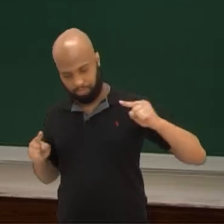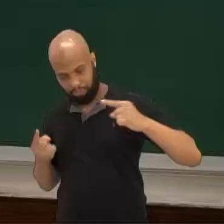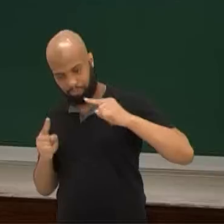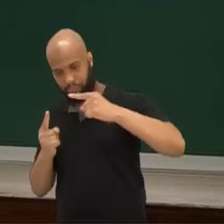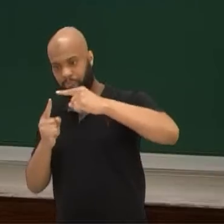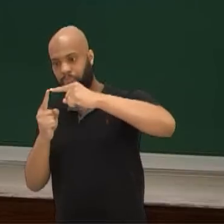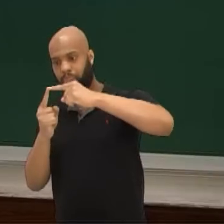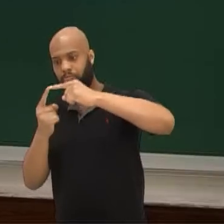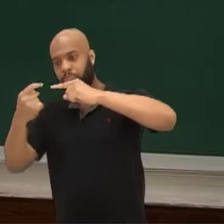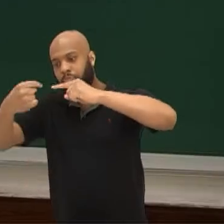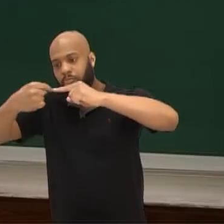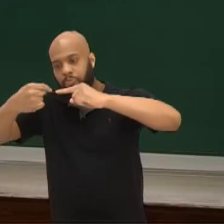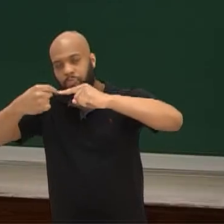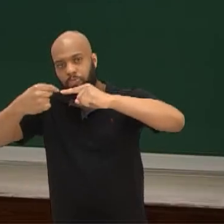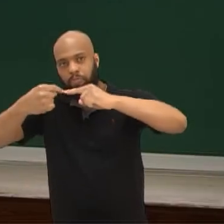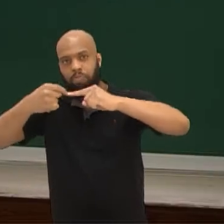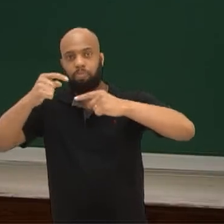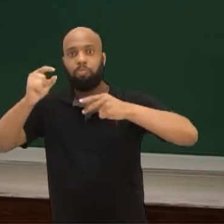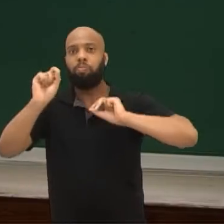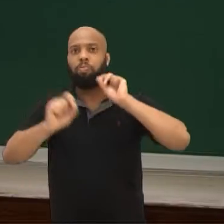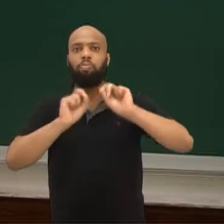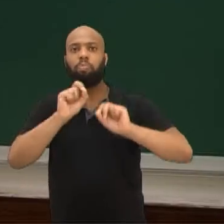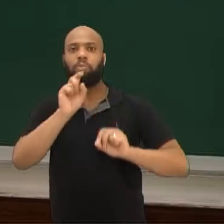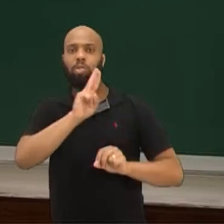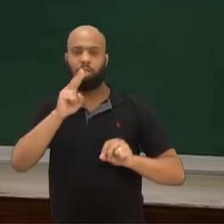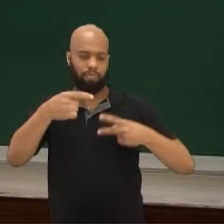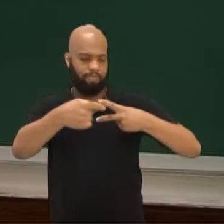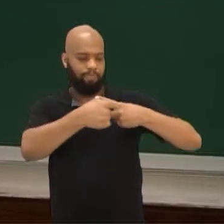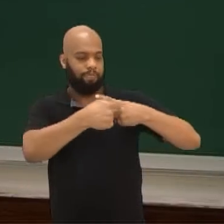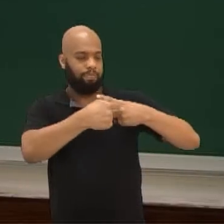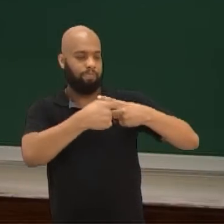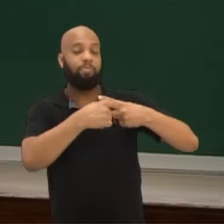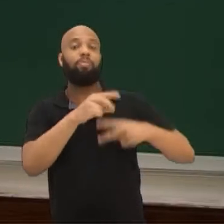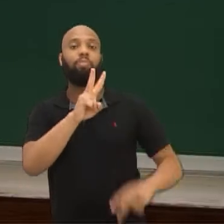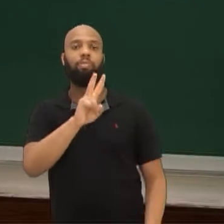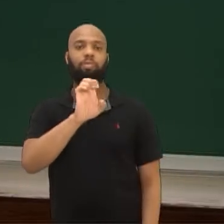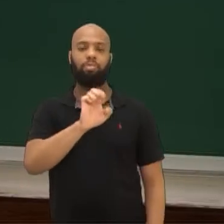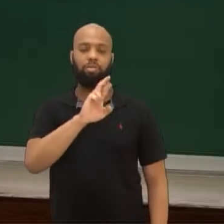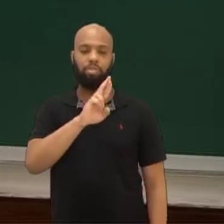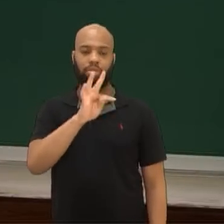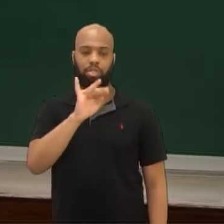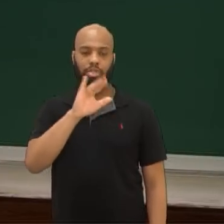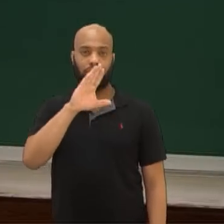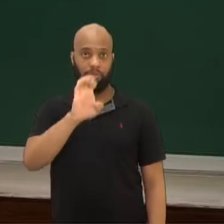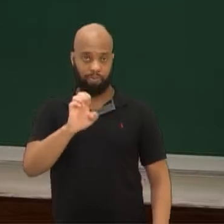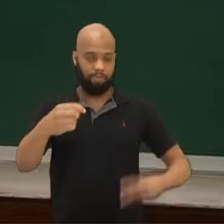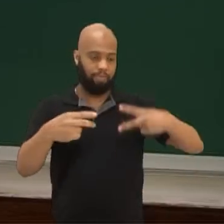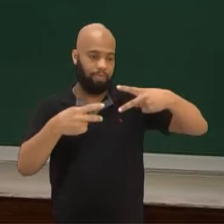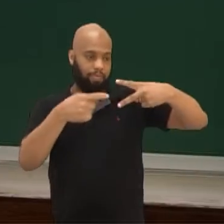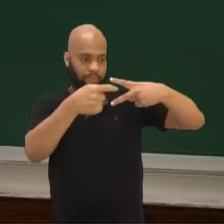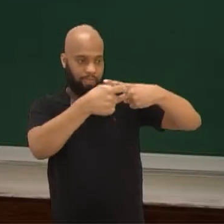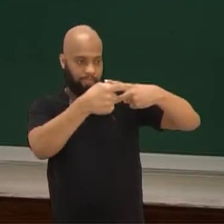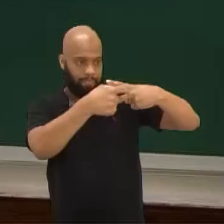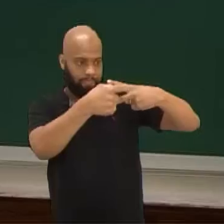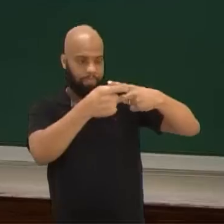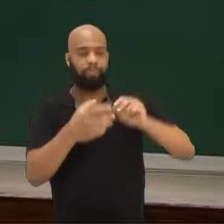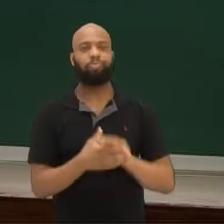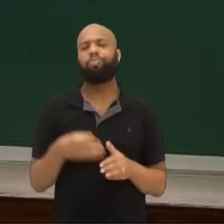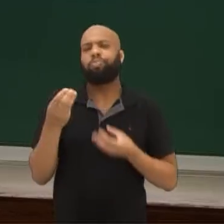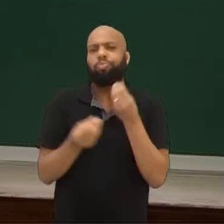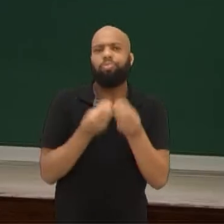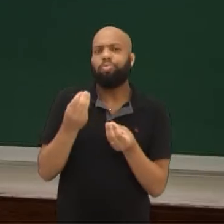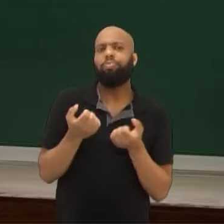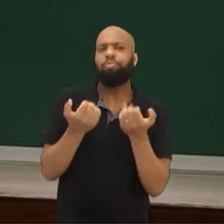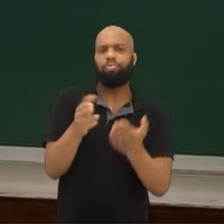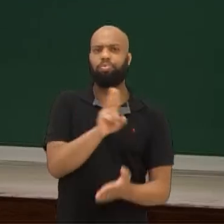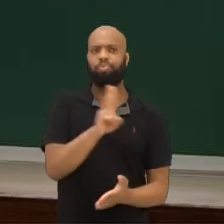Vértice, né? O vértice do ângulo, certo? E aqui, os lados do ângulo são as semirretas, que a professora explicou para vocês. Como que eu posso